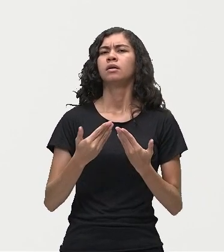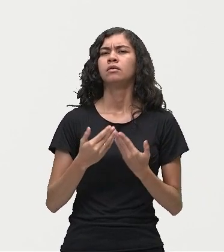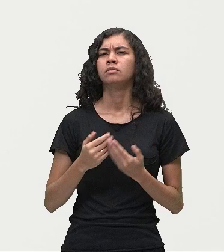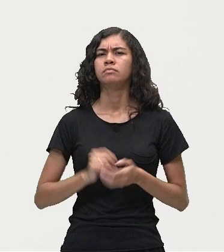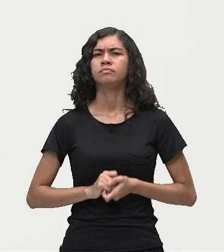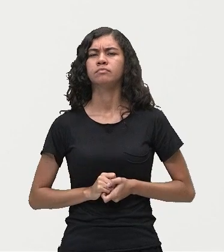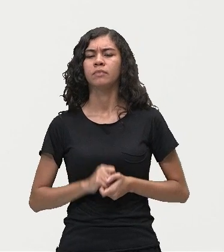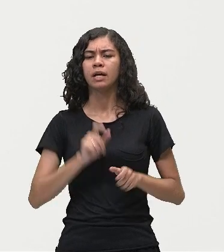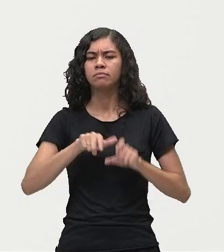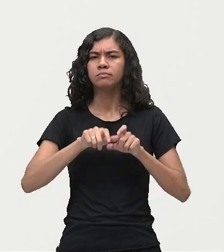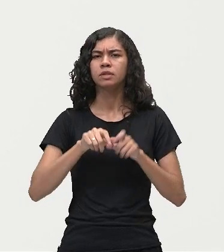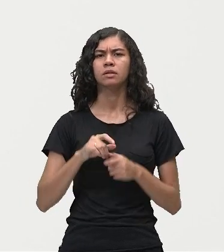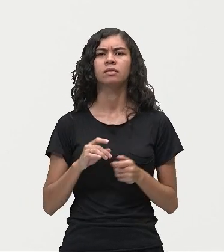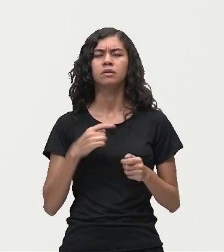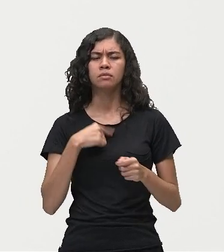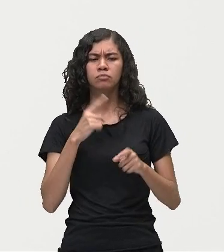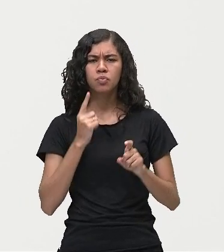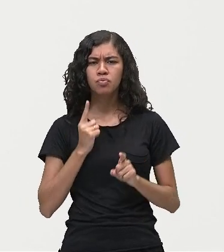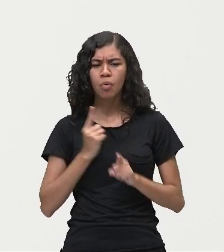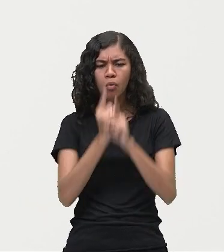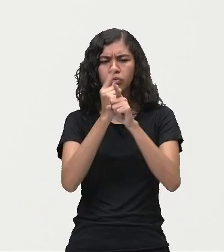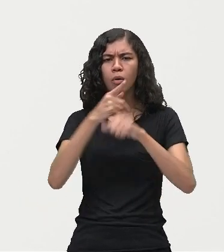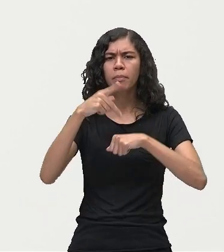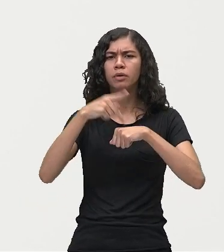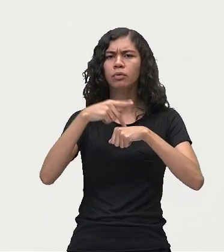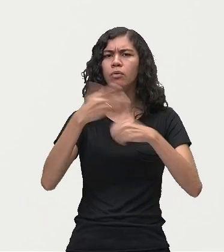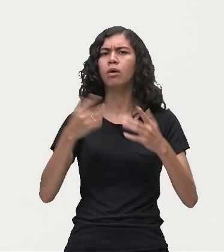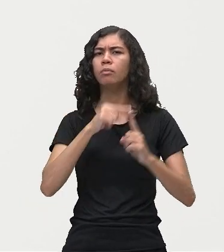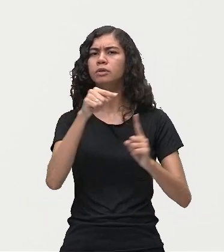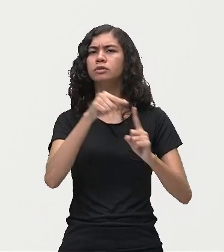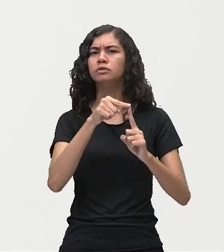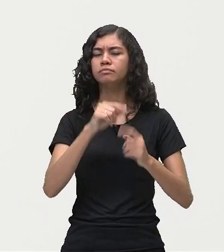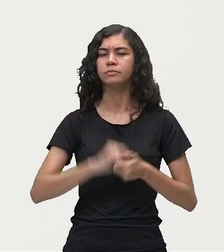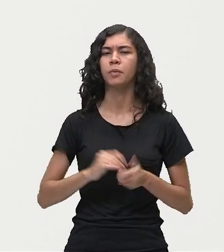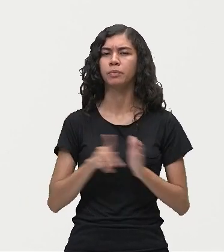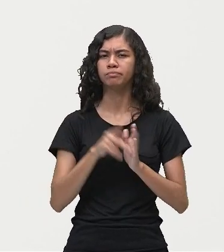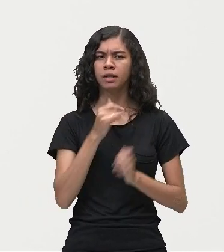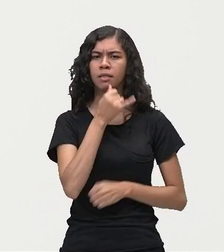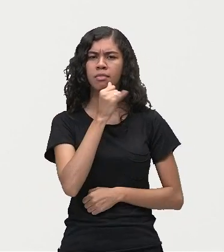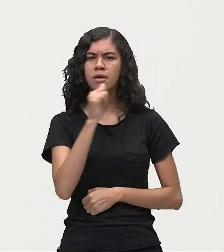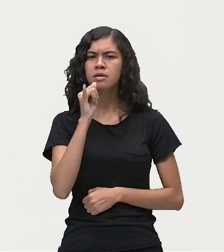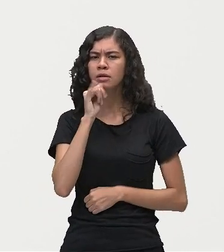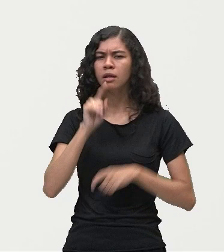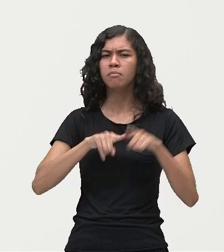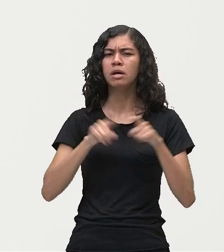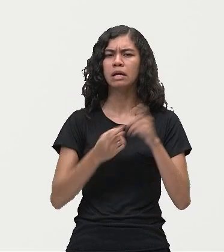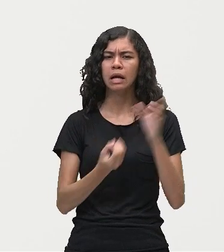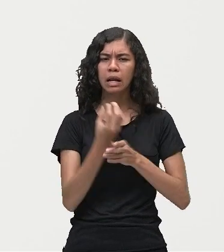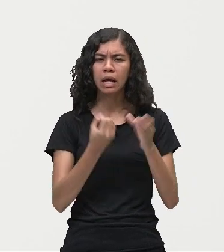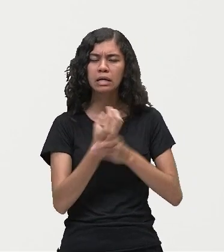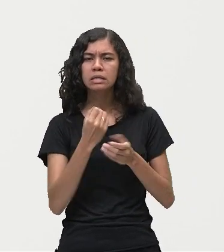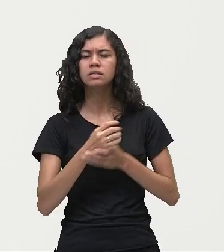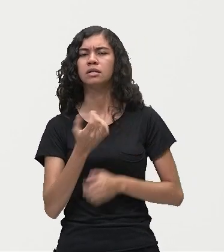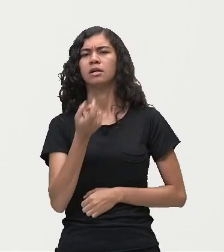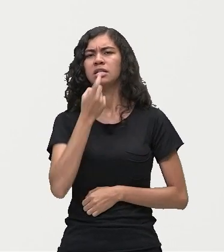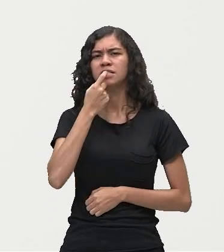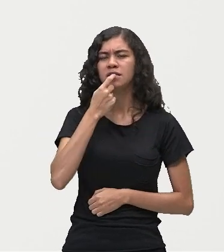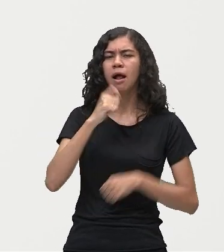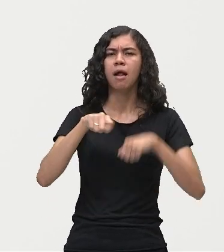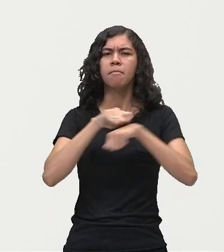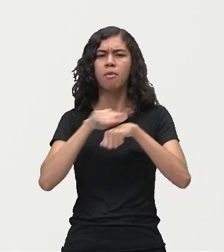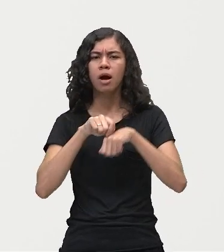ele serve? Para muita coisa. Fonte de energia, fabricação de plástico, de borracha, de tinta,